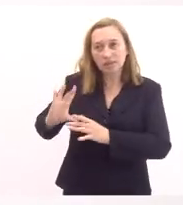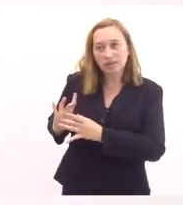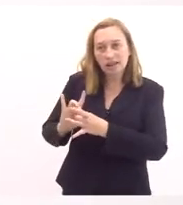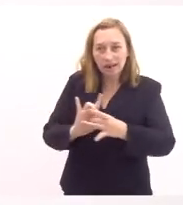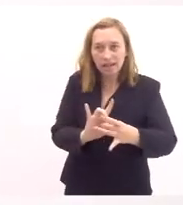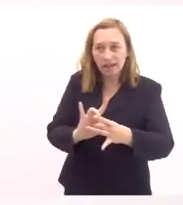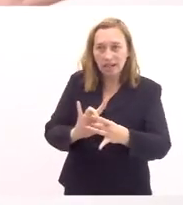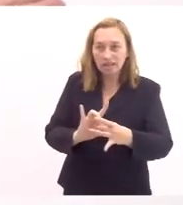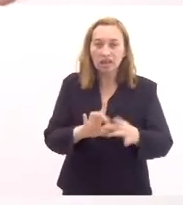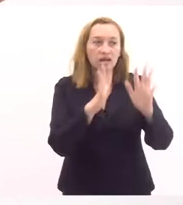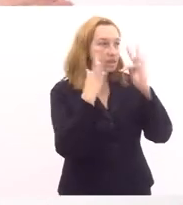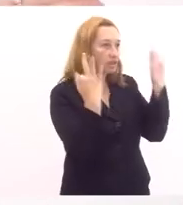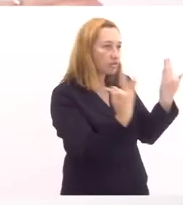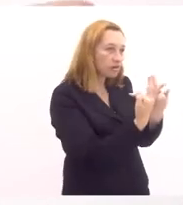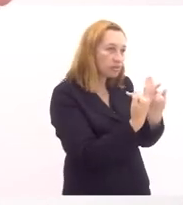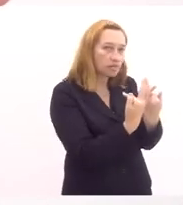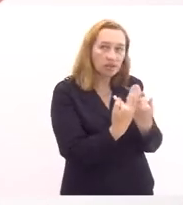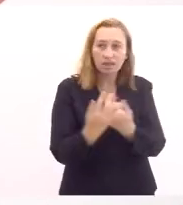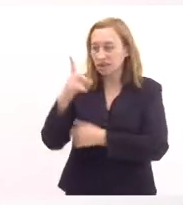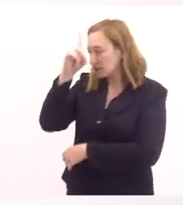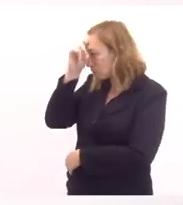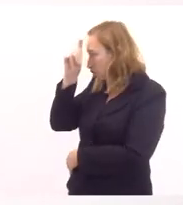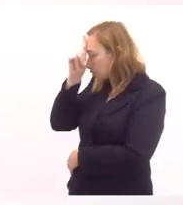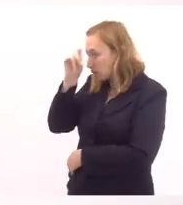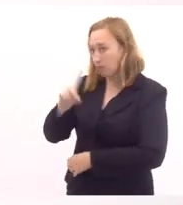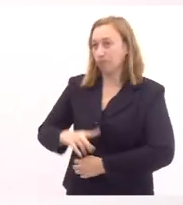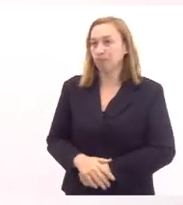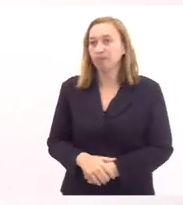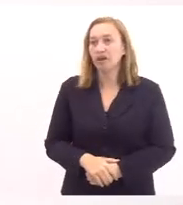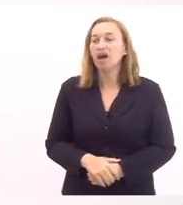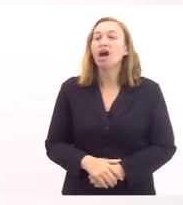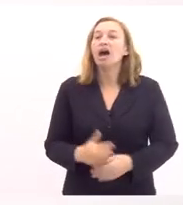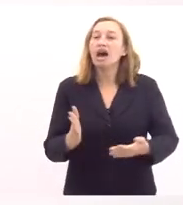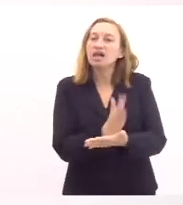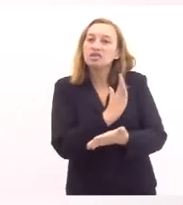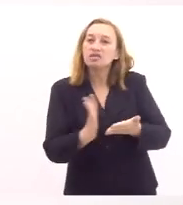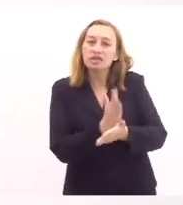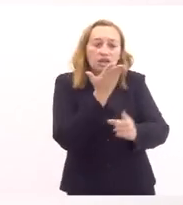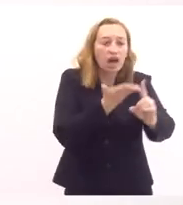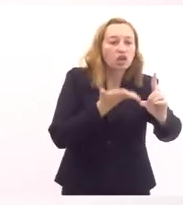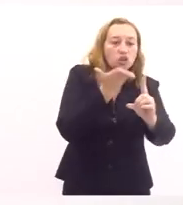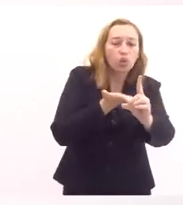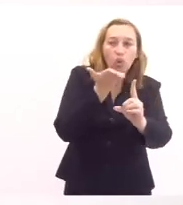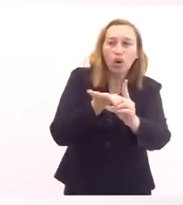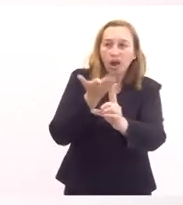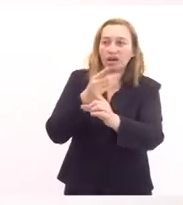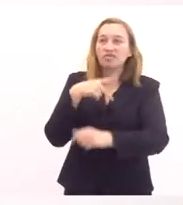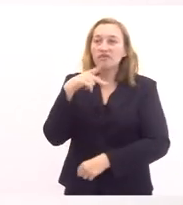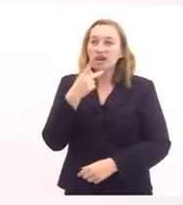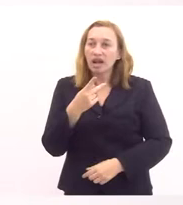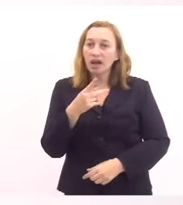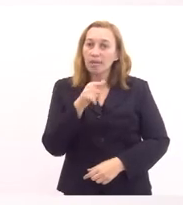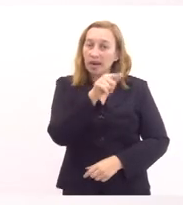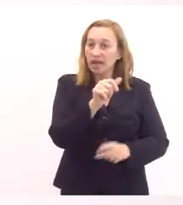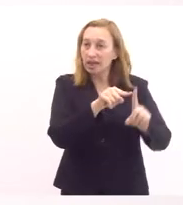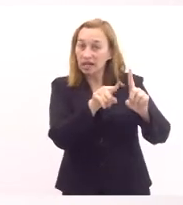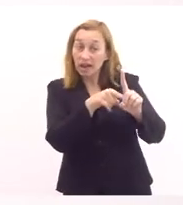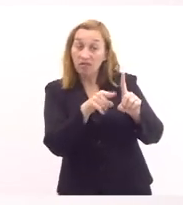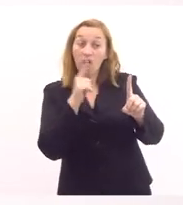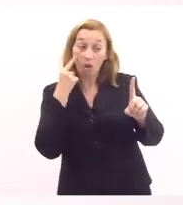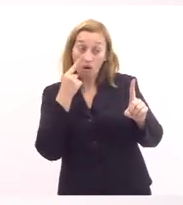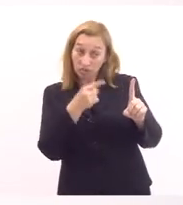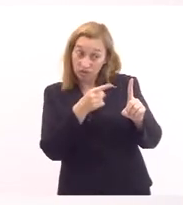interface entre a família EA unidade de saúde é muitas vezes a doula que vai poder dizer que vai dizer para aquela pessoa gestante assim